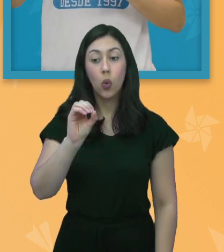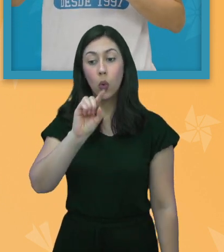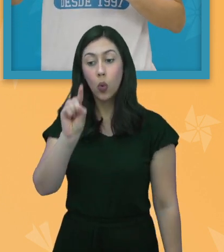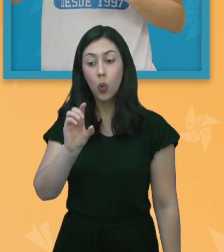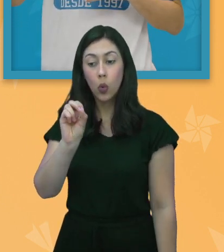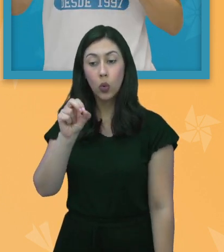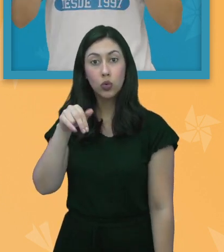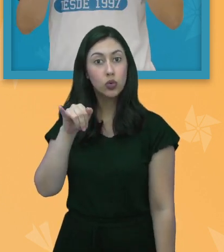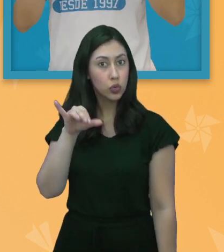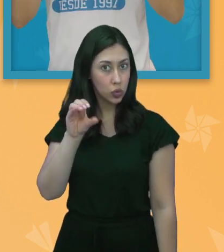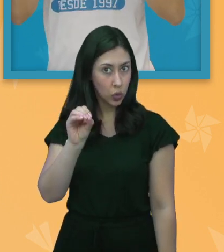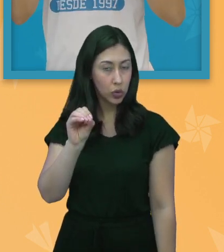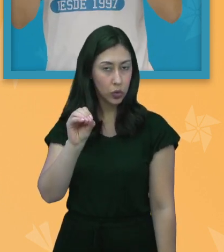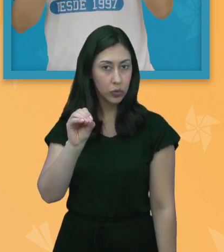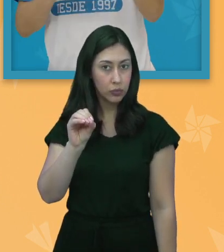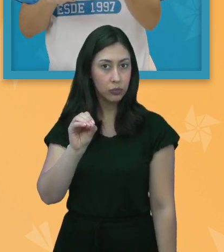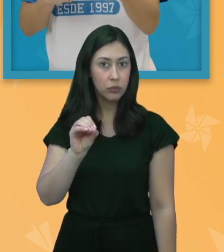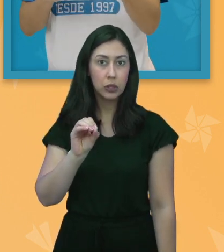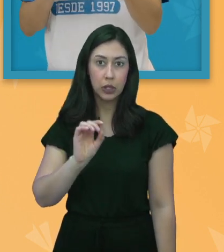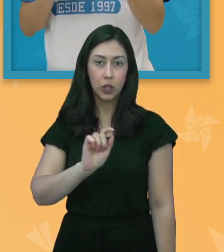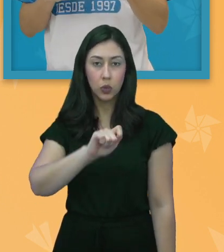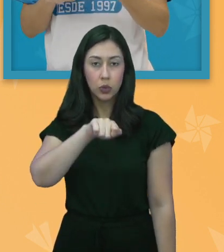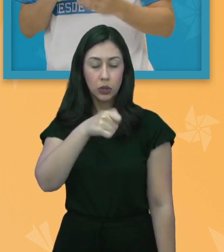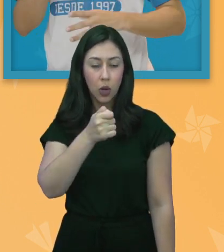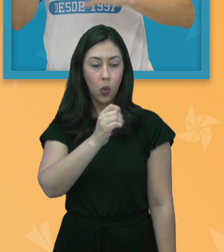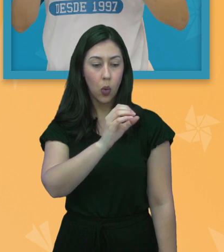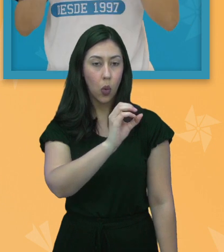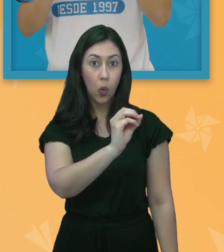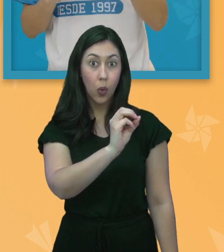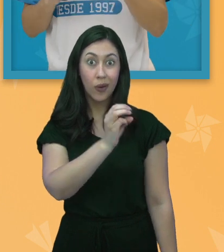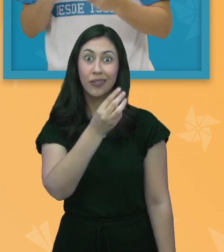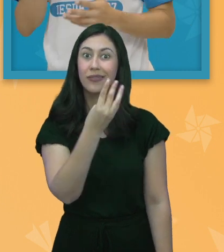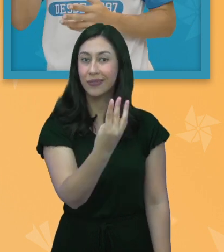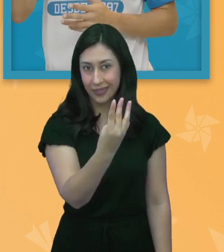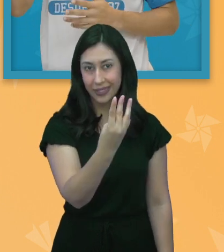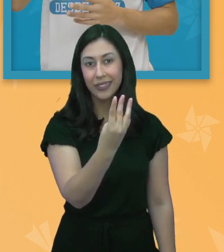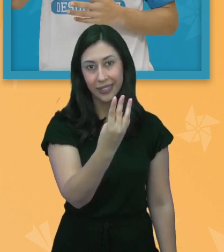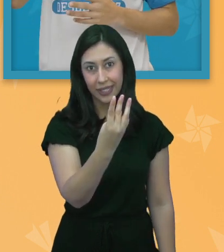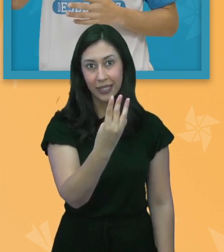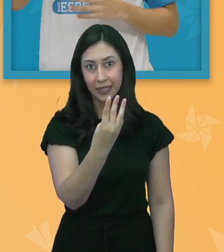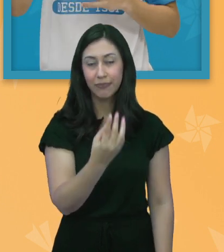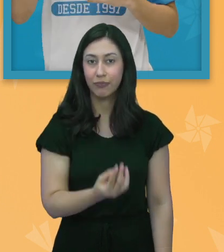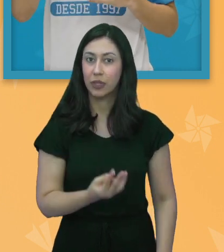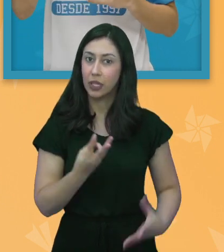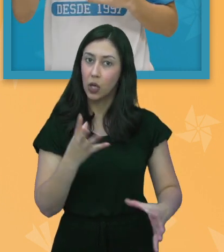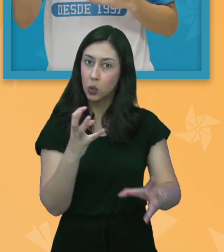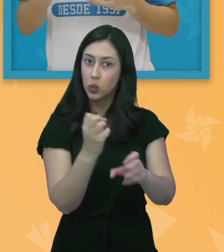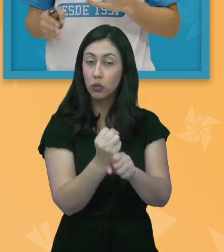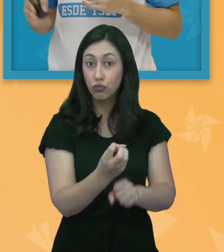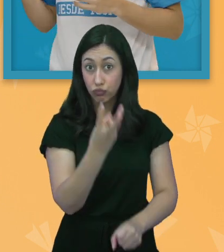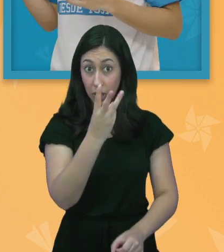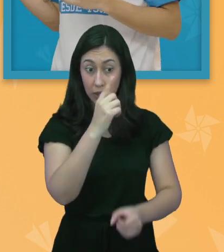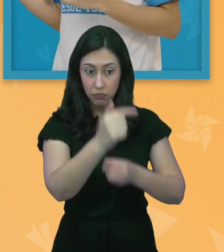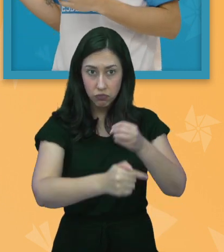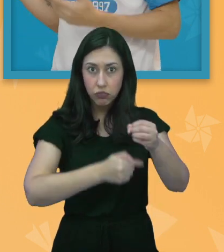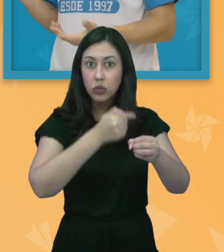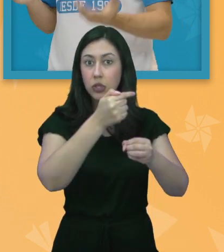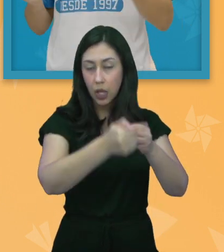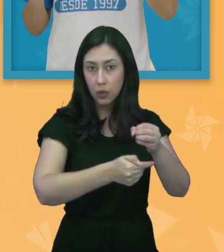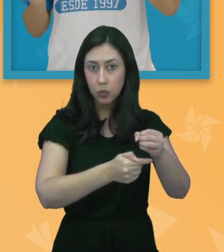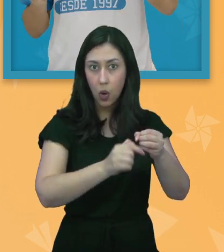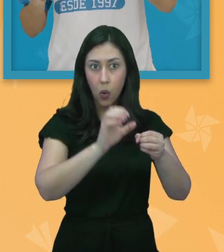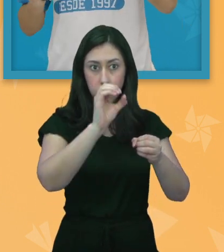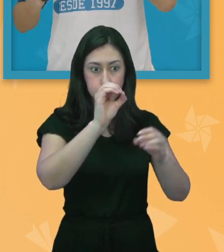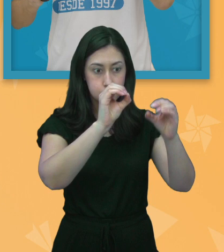é outra substância composta por átomos de oxigênio, só que são três átomos, que a gente tem a fórmula molecular de O3. E,